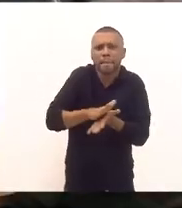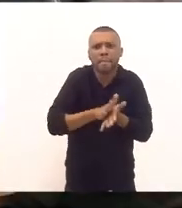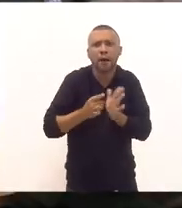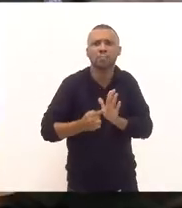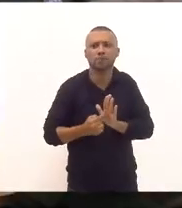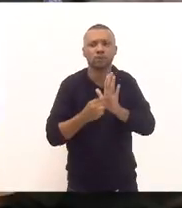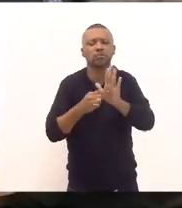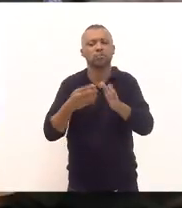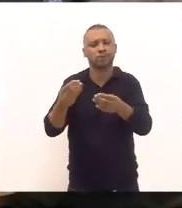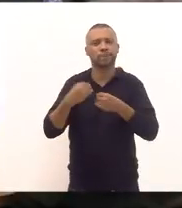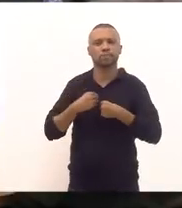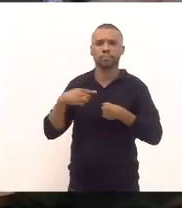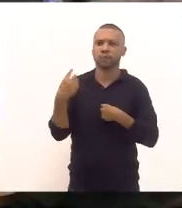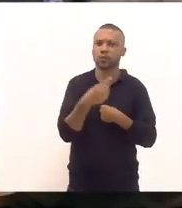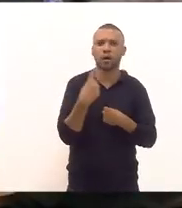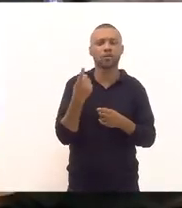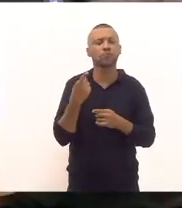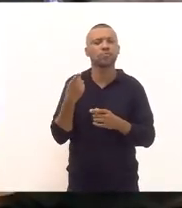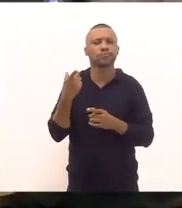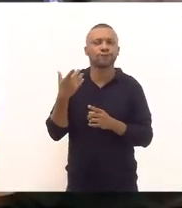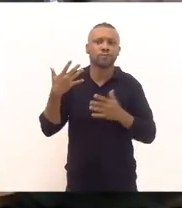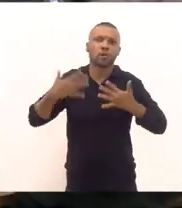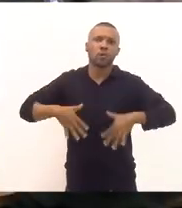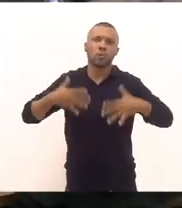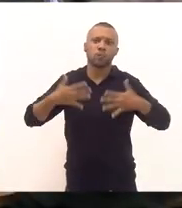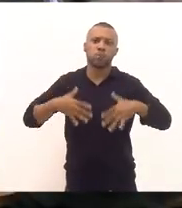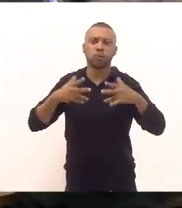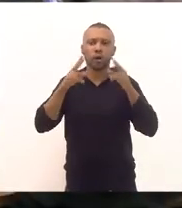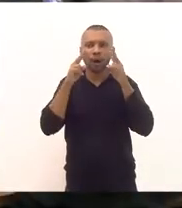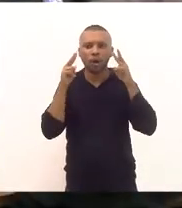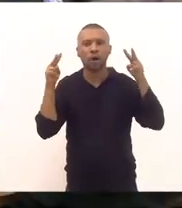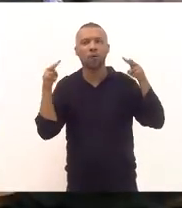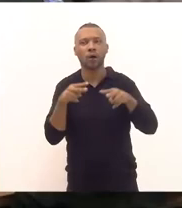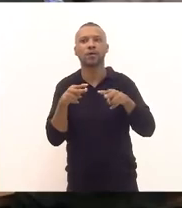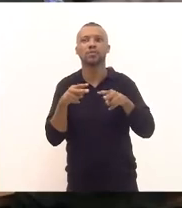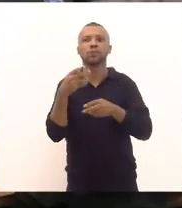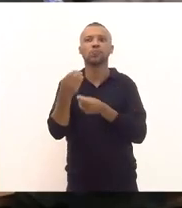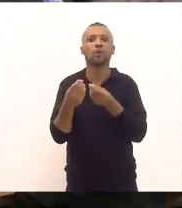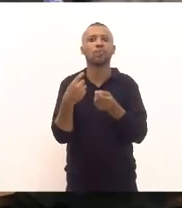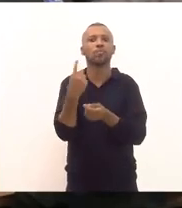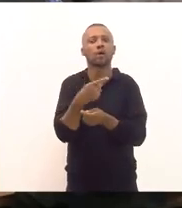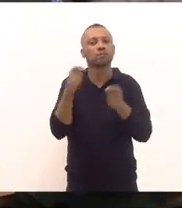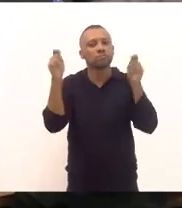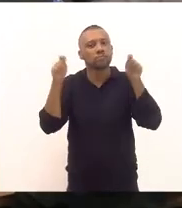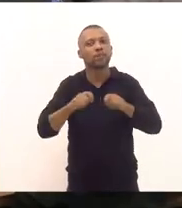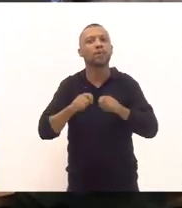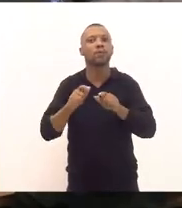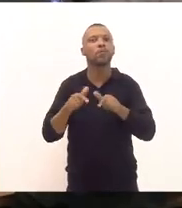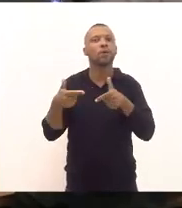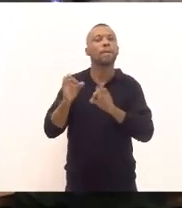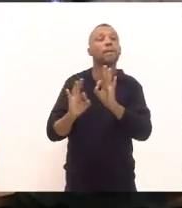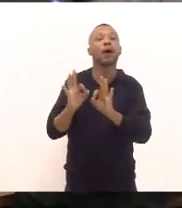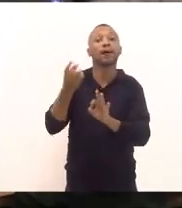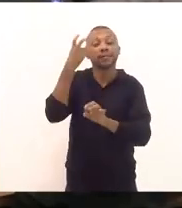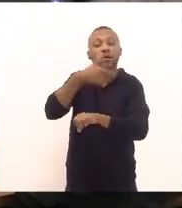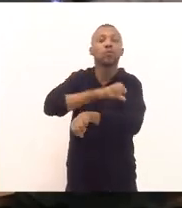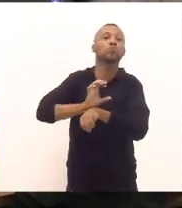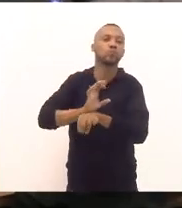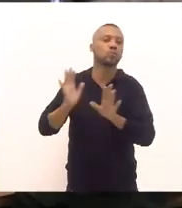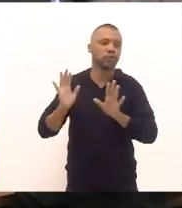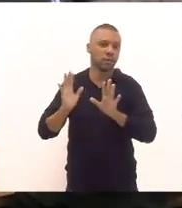trouxe para gente um um grande reconhecimento de como podemos fazer também a partir da cultura